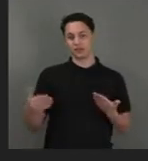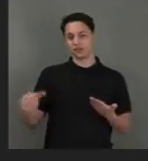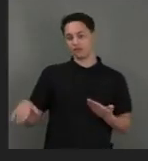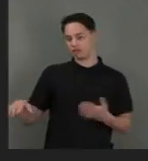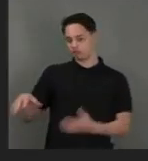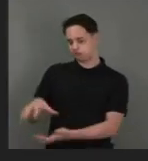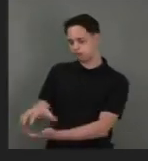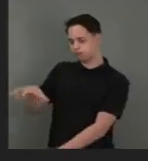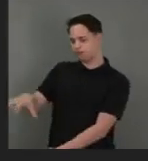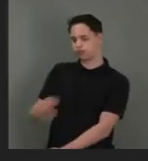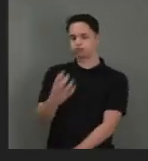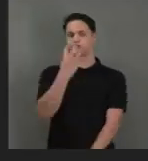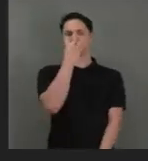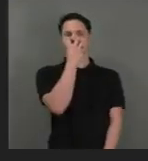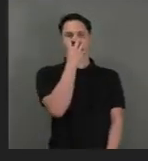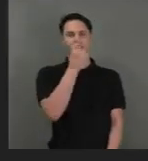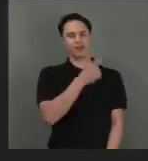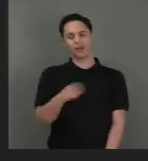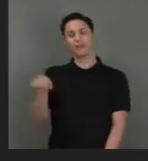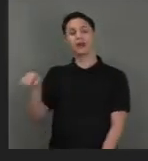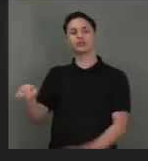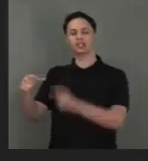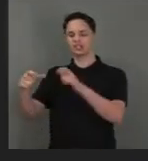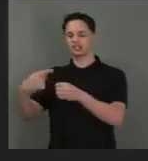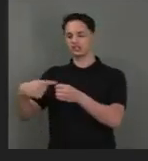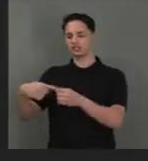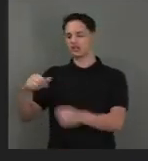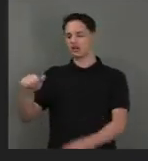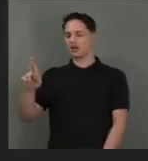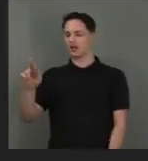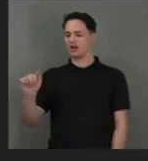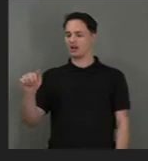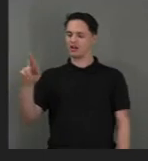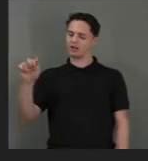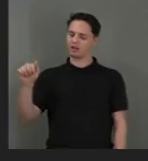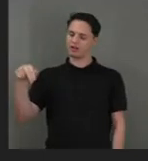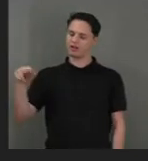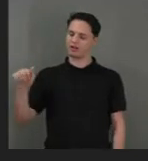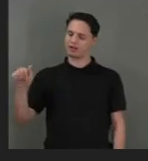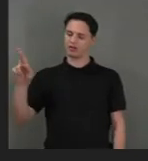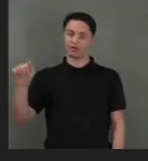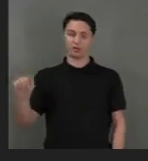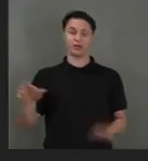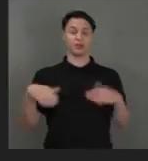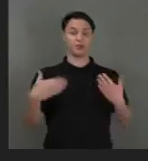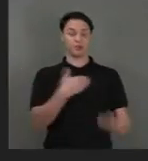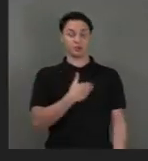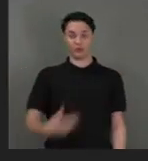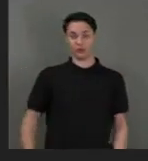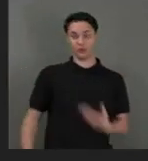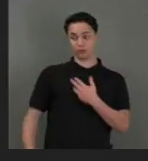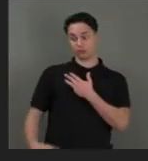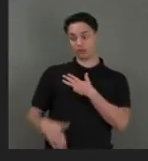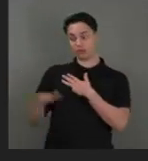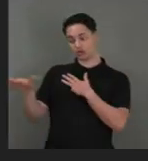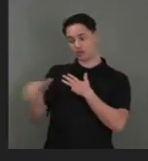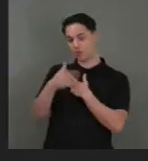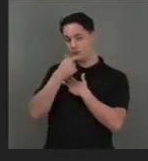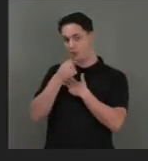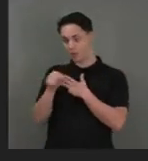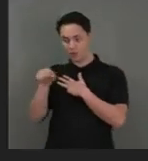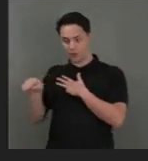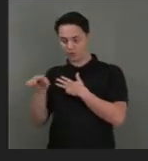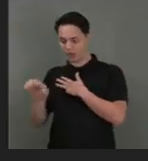sabe onde? Lá em Araraquara. E, como se não bastasse, o governo Lula escalou aí, pelo menos